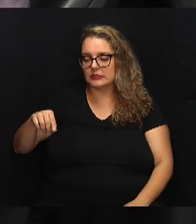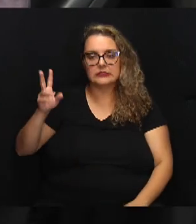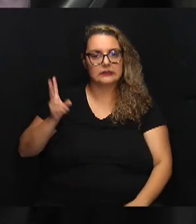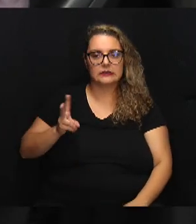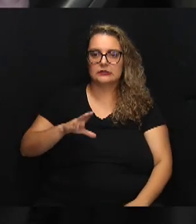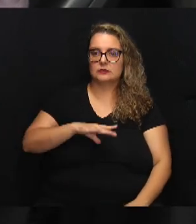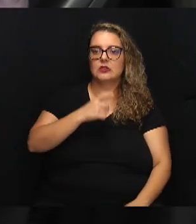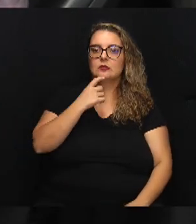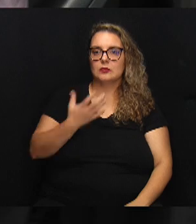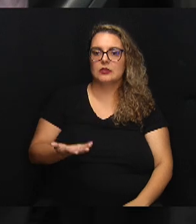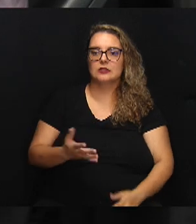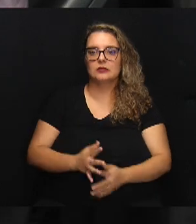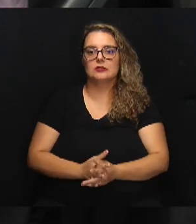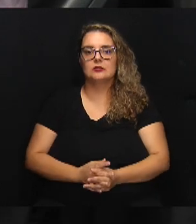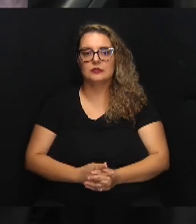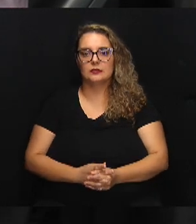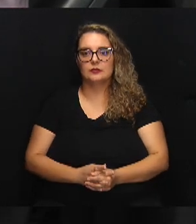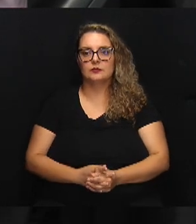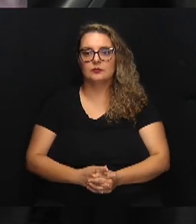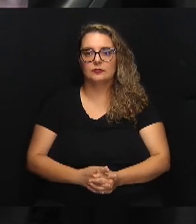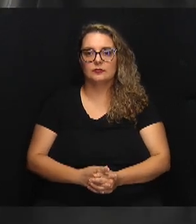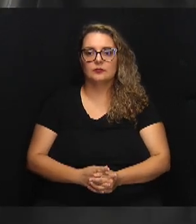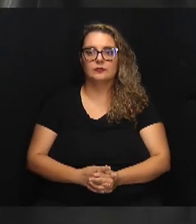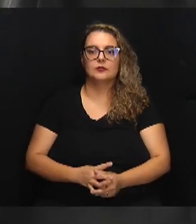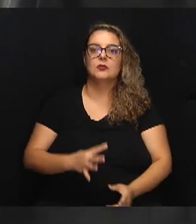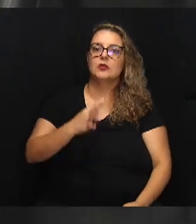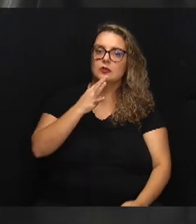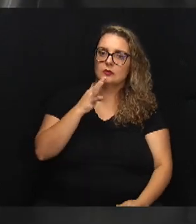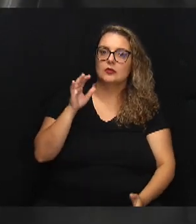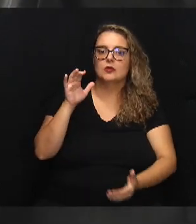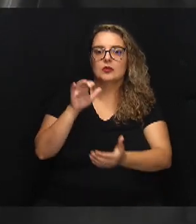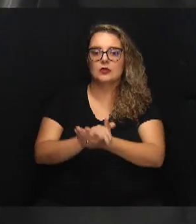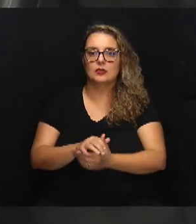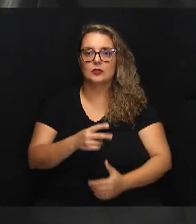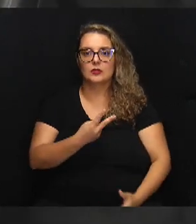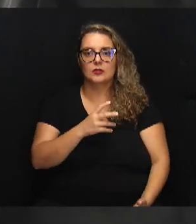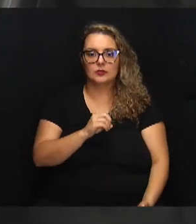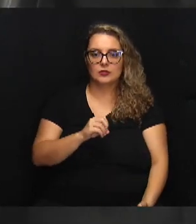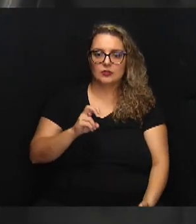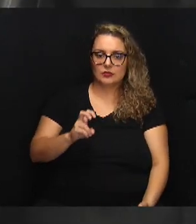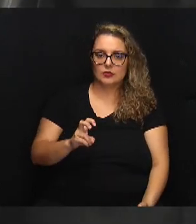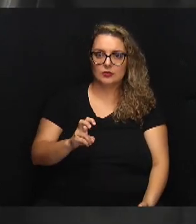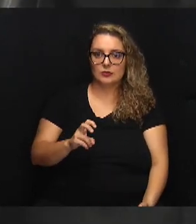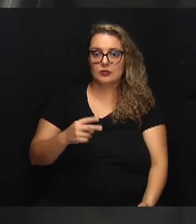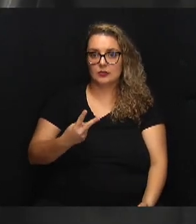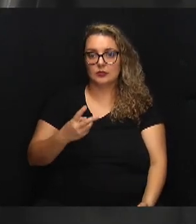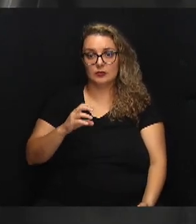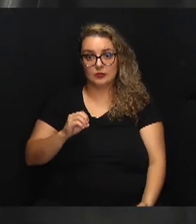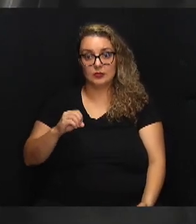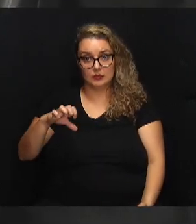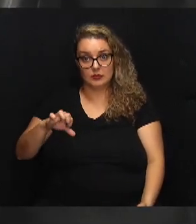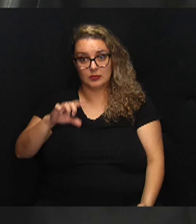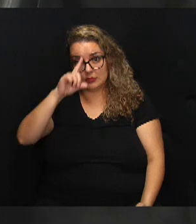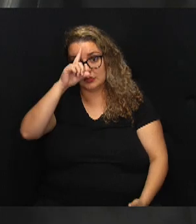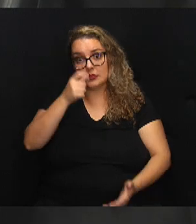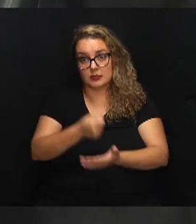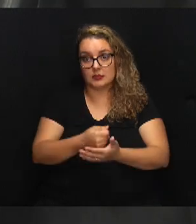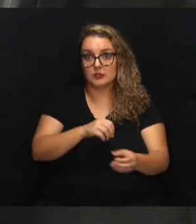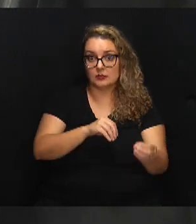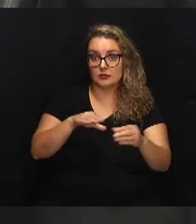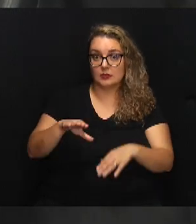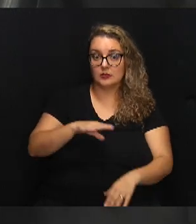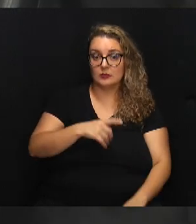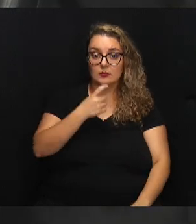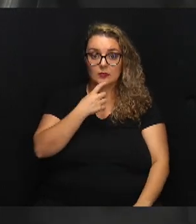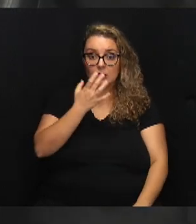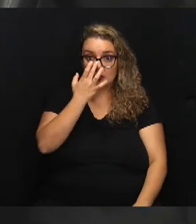Tá. Então nos conhecemos, nos casamos em 2005 e em 2009 a gente decide vir para Campinas, né?